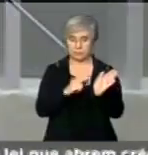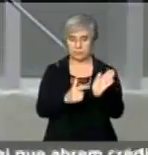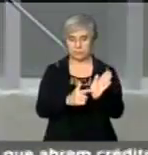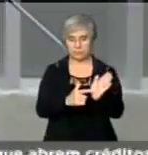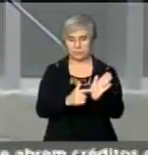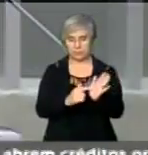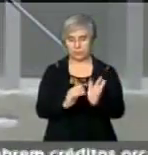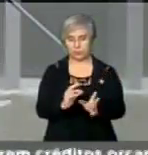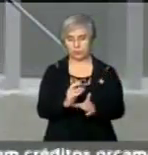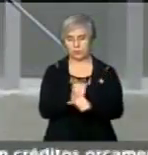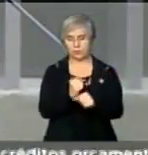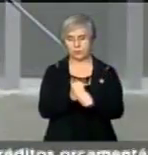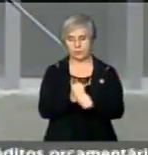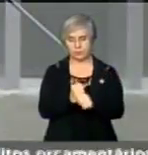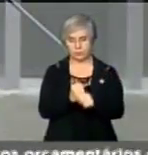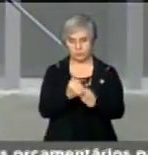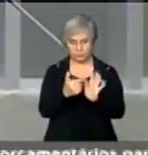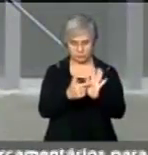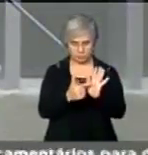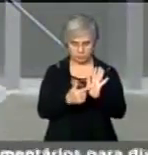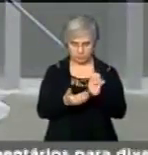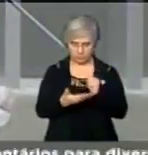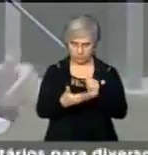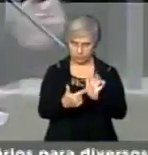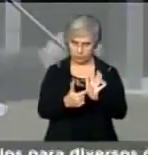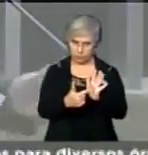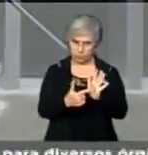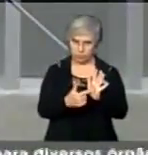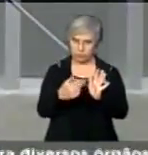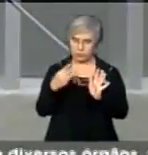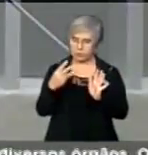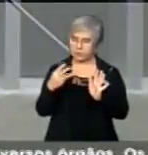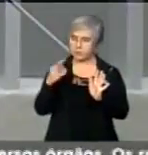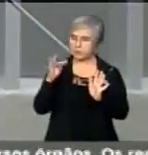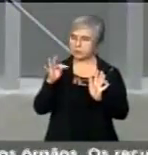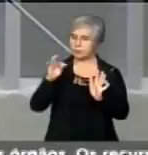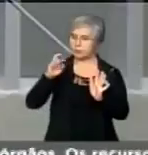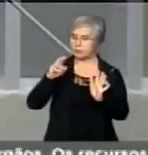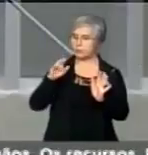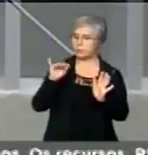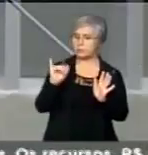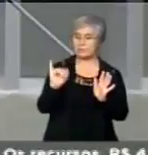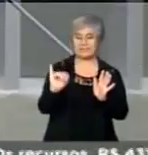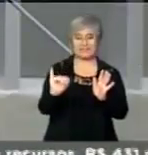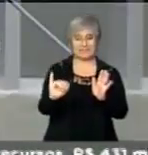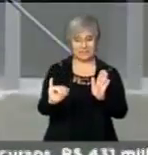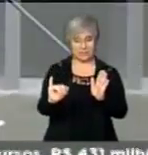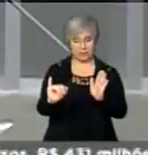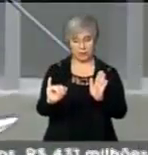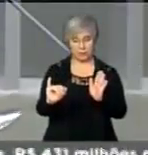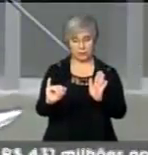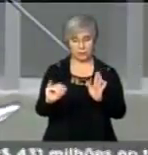no orçamento, que é de 3 trilhões, que